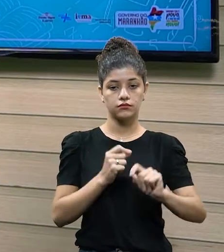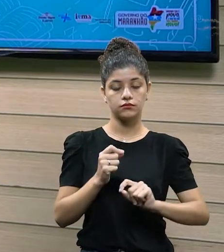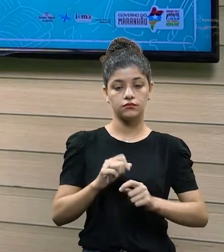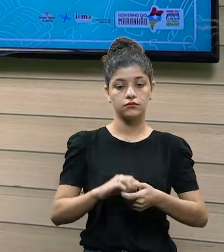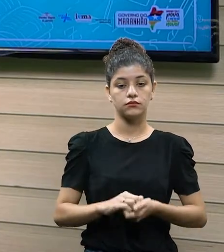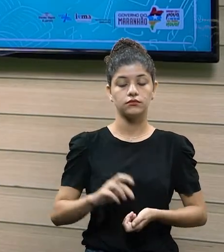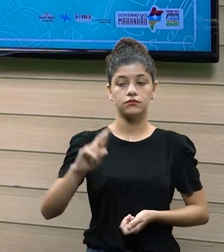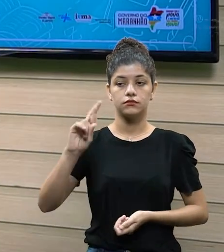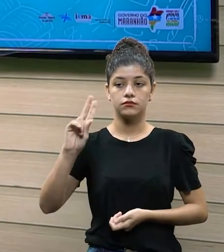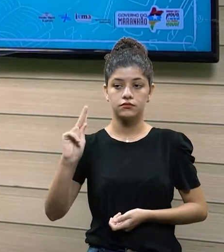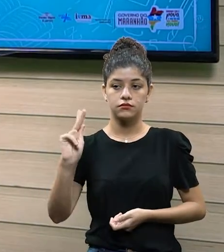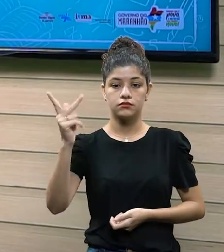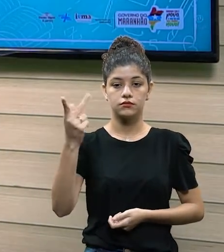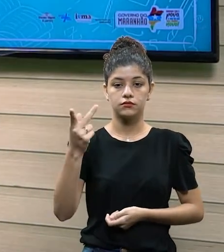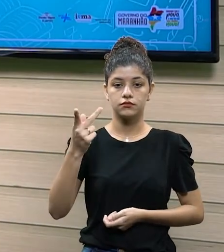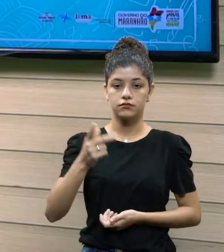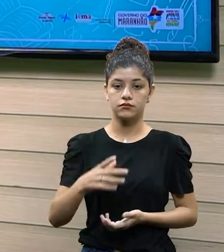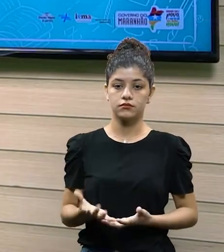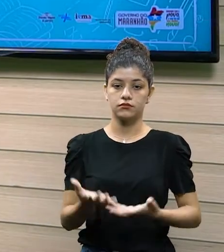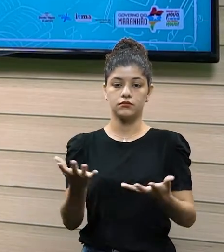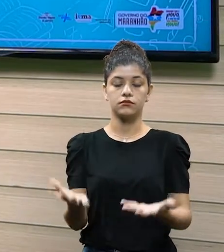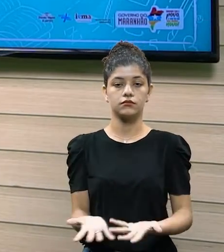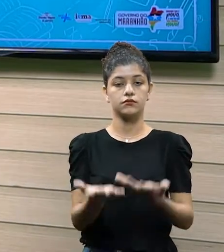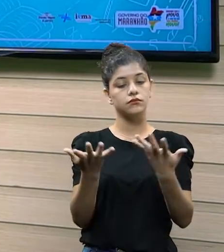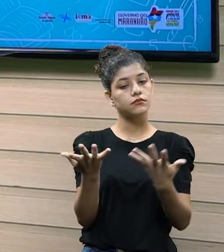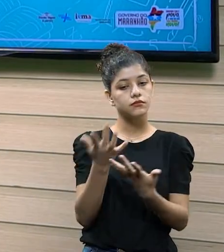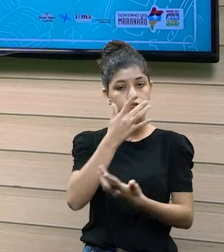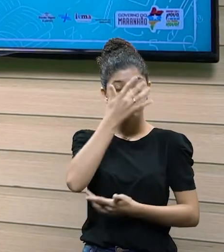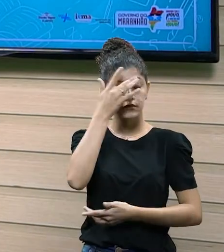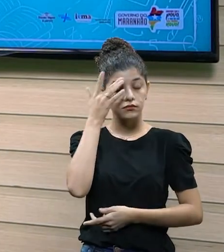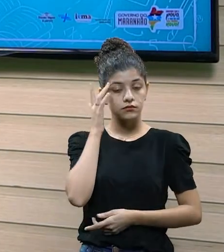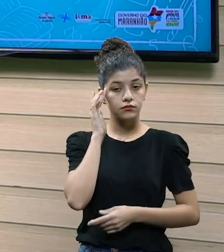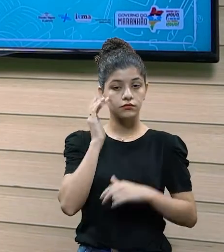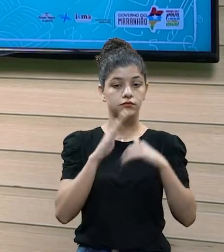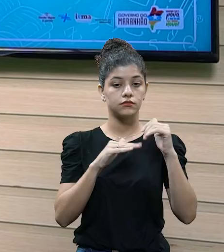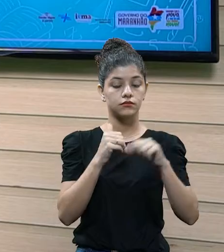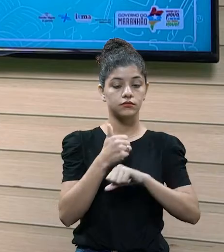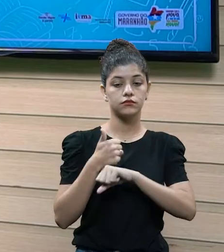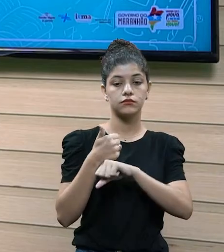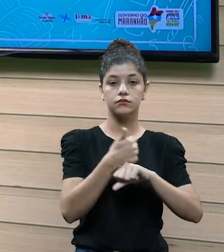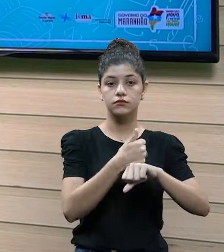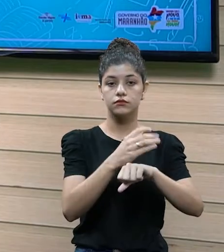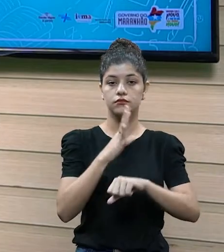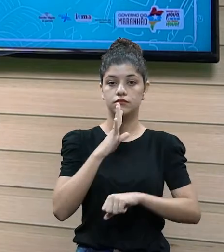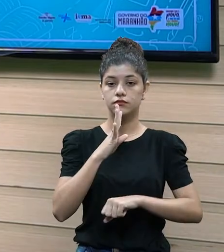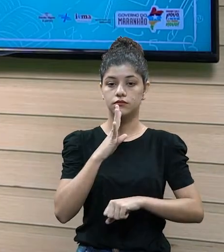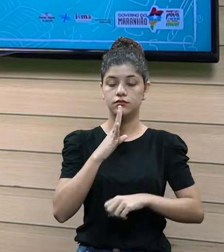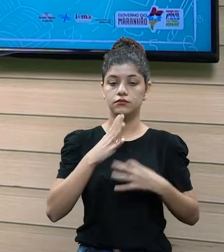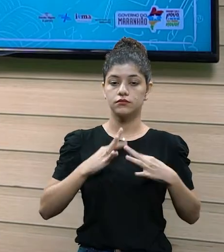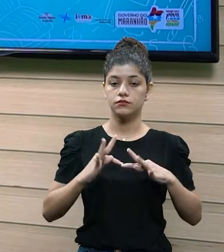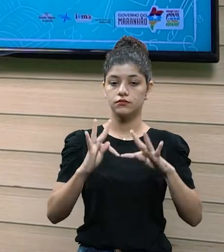do RH é impulsionar esse funcionário, esse profissional, esse ser humano, a buscar conhecer essas tecnologias, a motivá-los